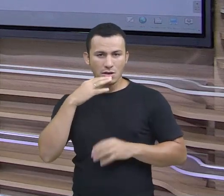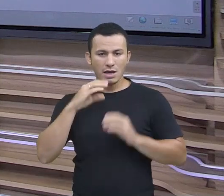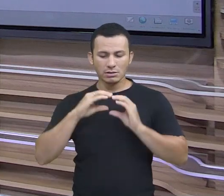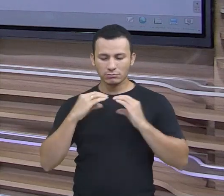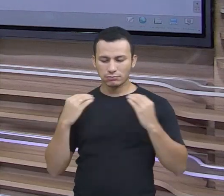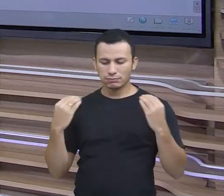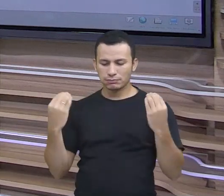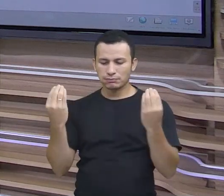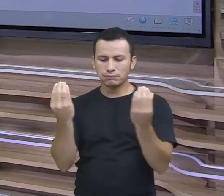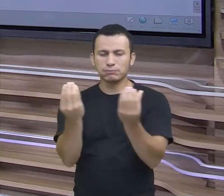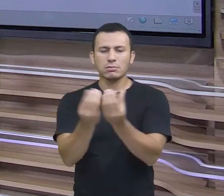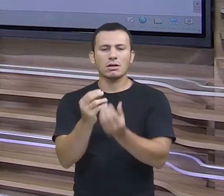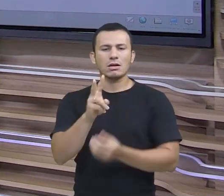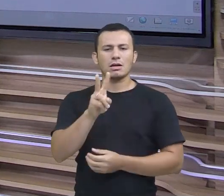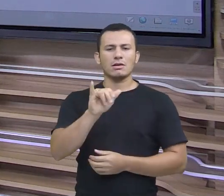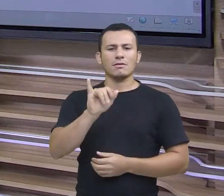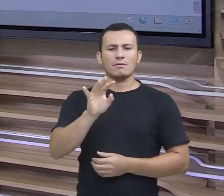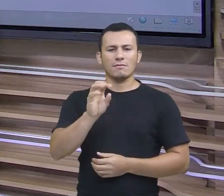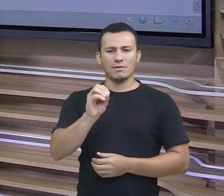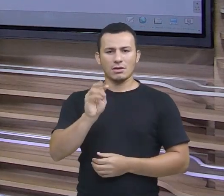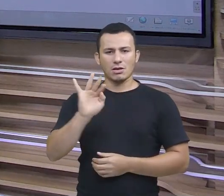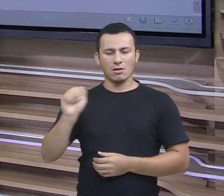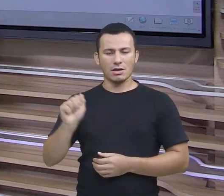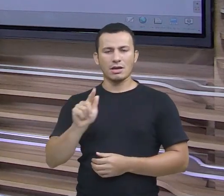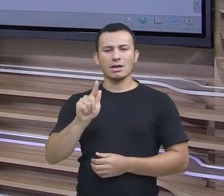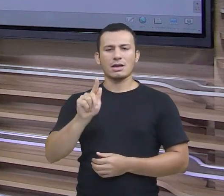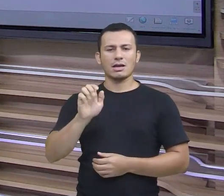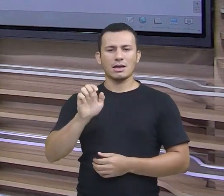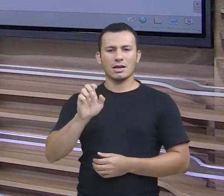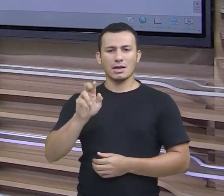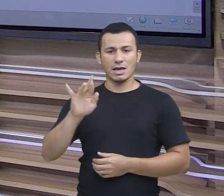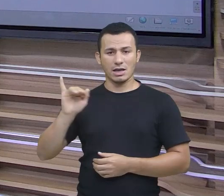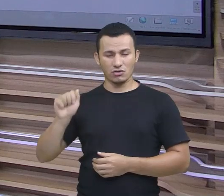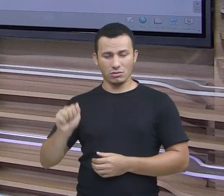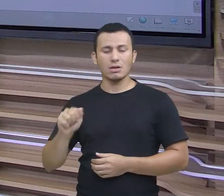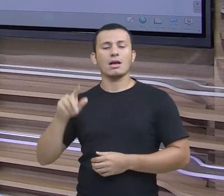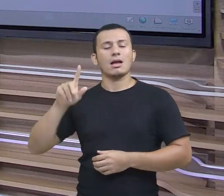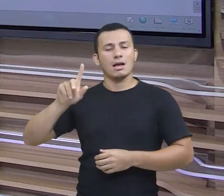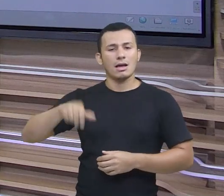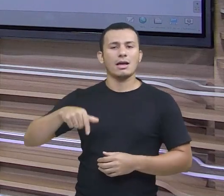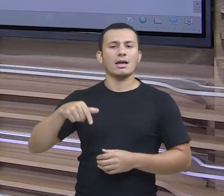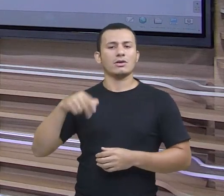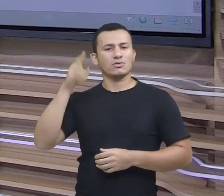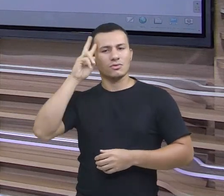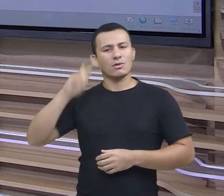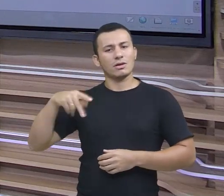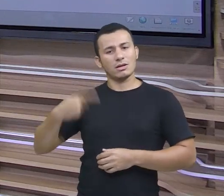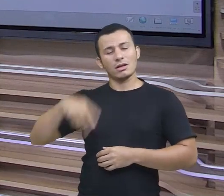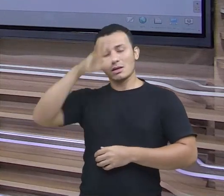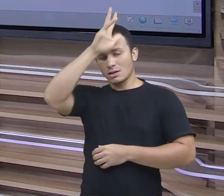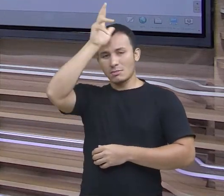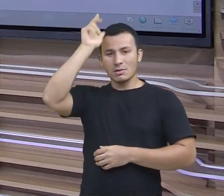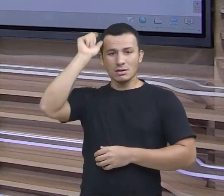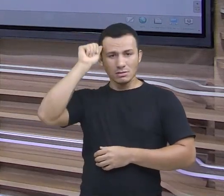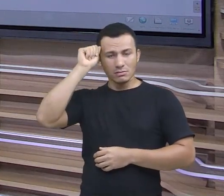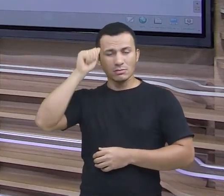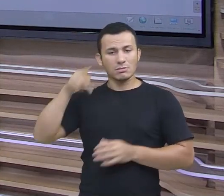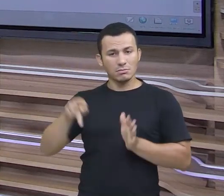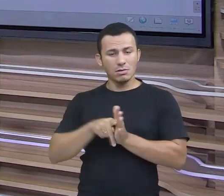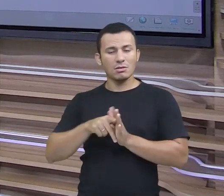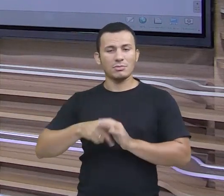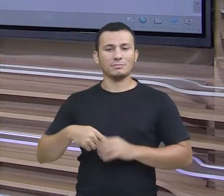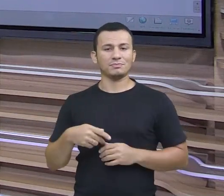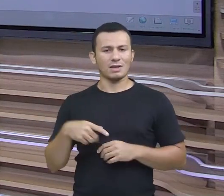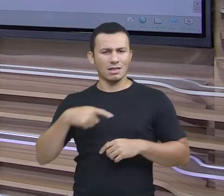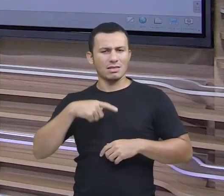planta muito conhecida aqui da nossa região. Isso mesmo, mas tem uma história para ela. Quer conhecer?